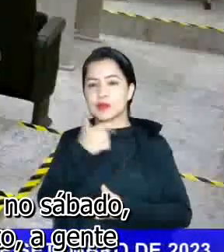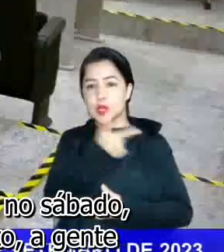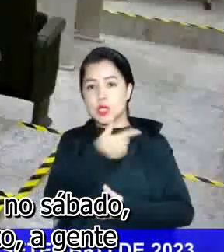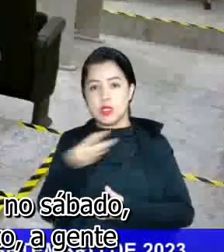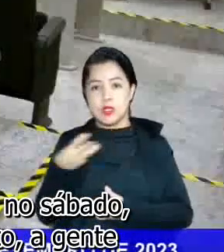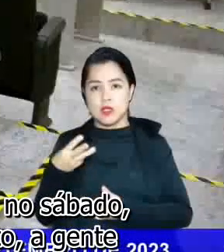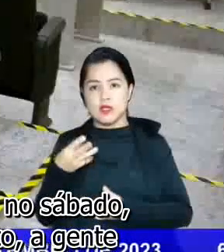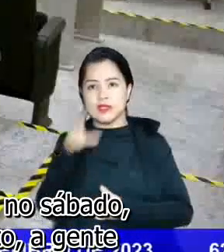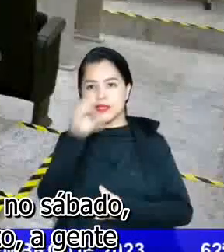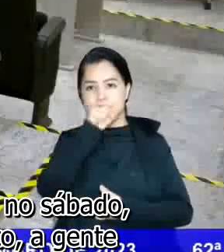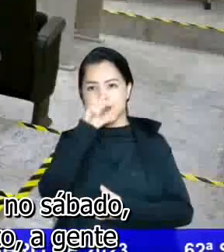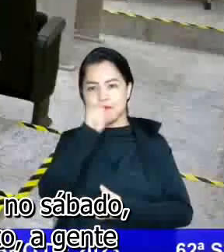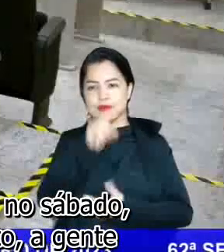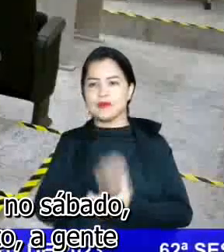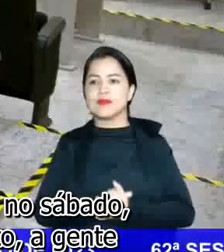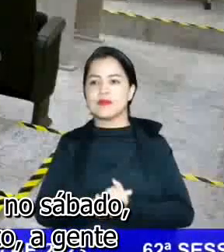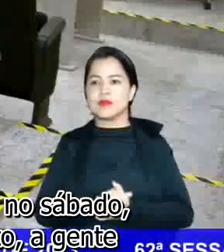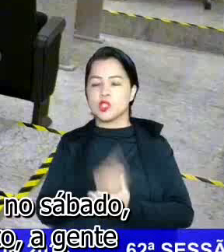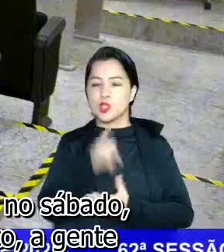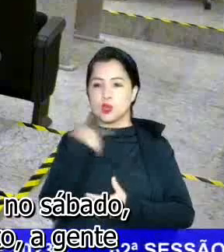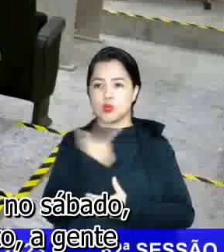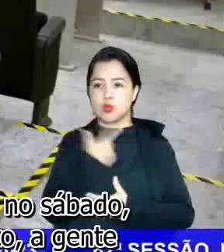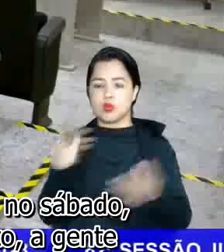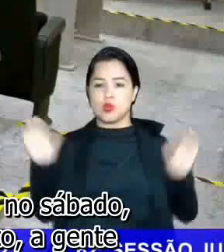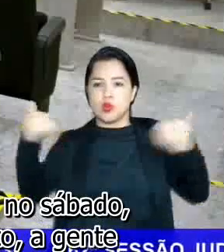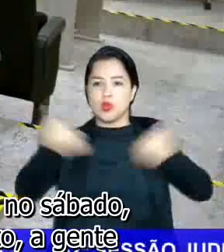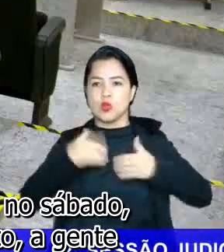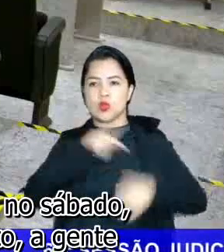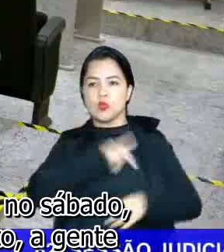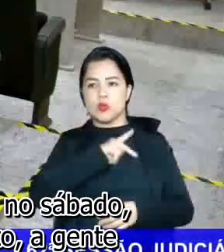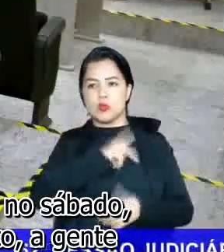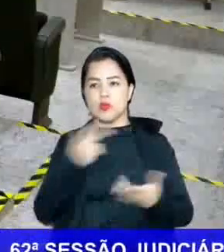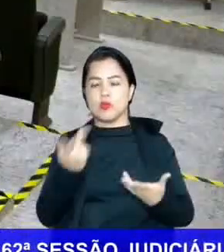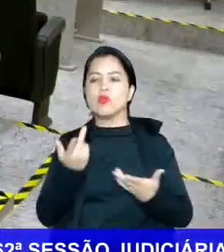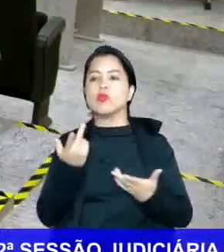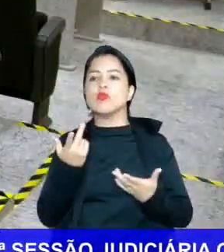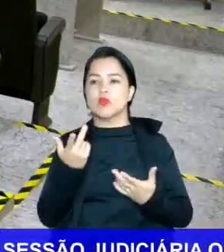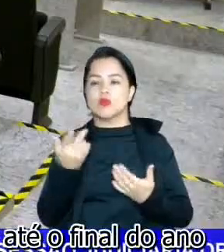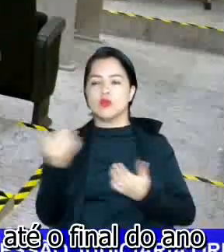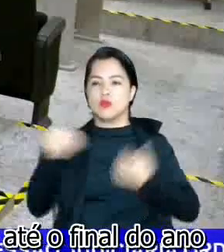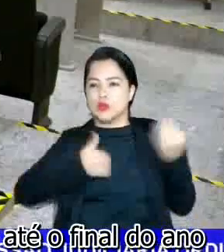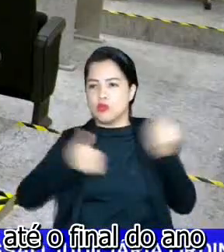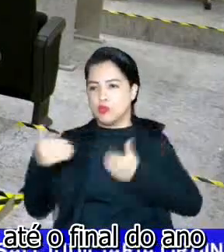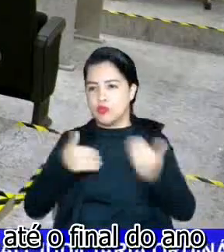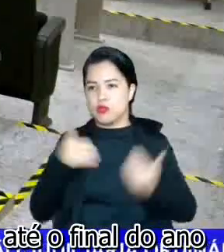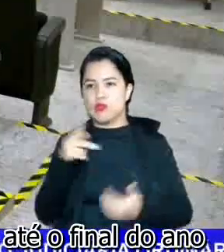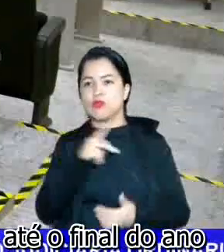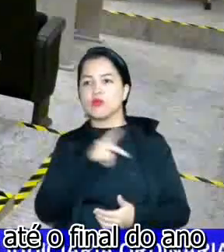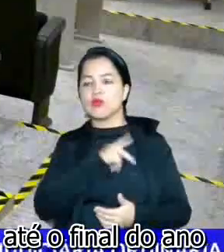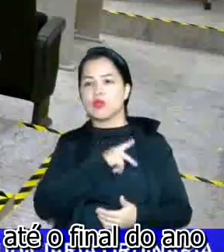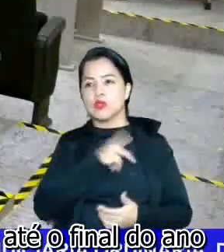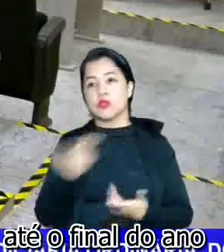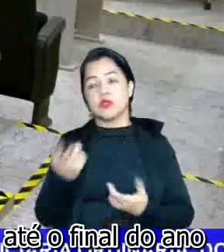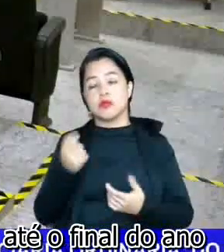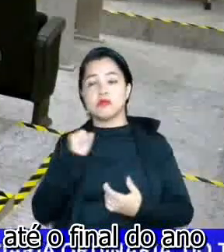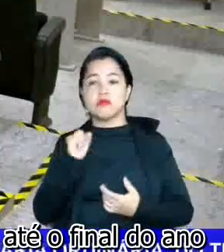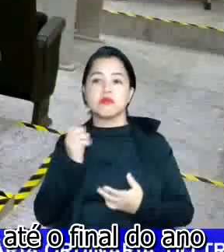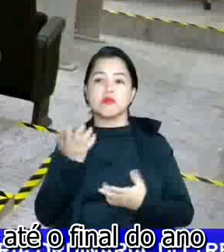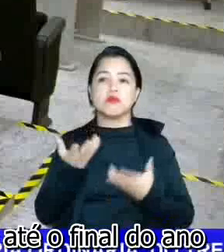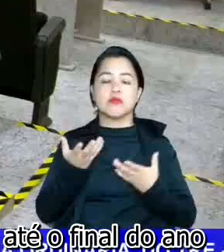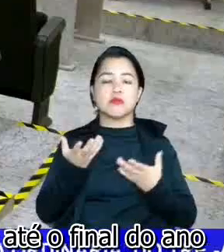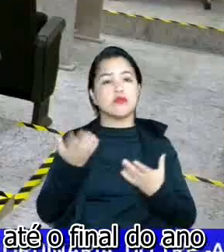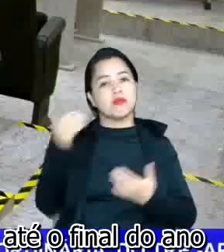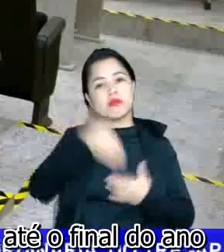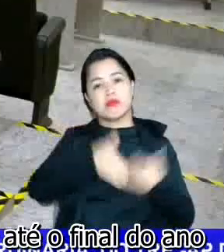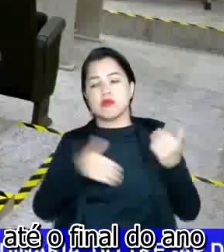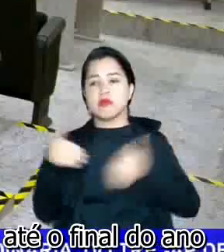23 é no sábado. É no sábado. Aí a gente faz a audiência pública com eles, aí pronto, a gente... quem quiser vir, quem quiser